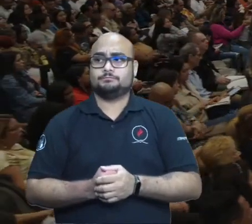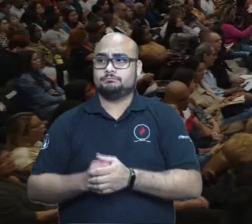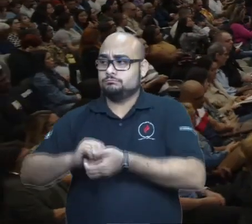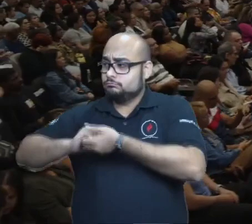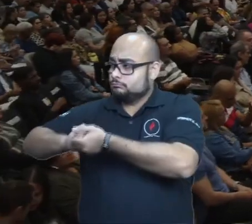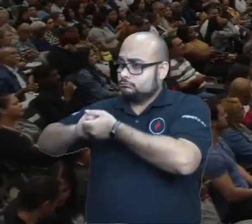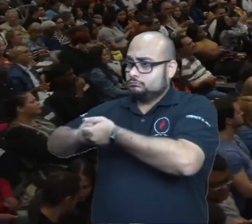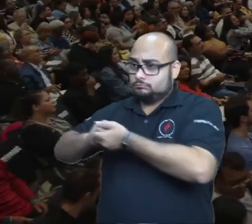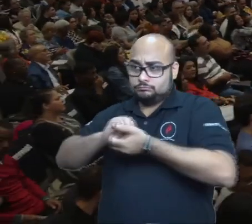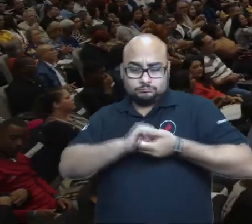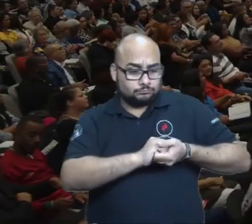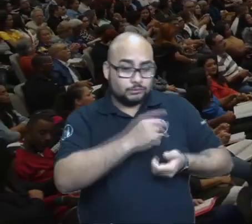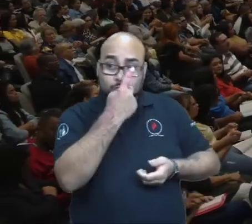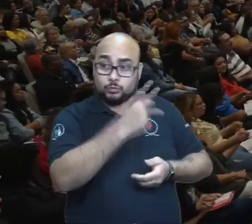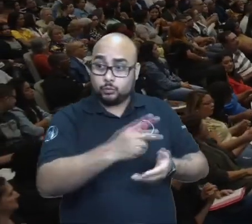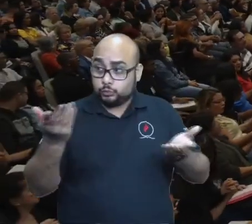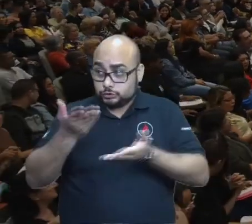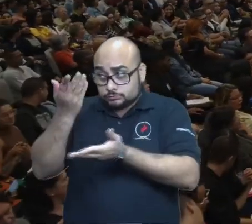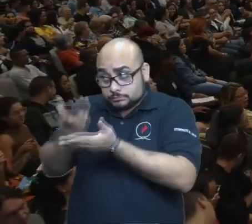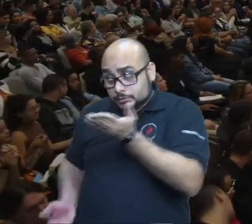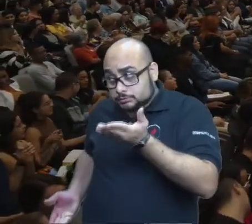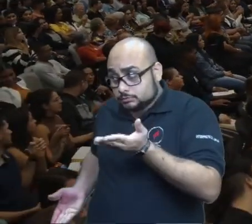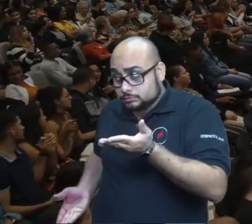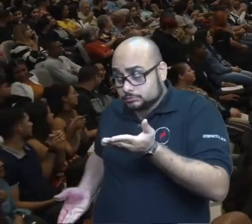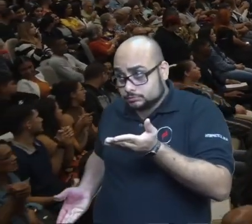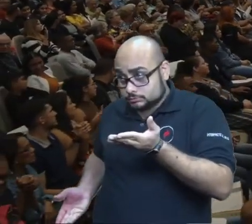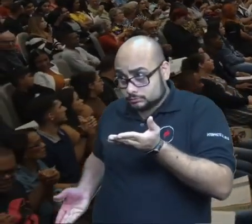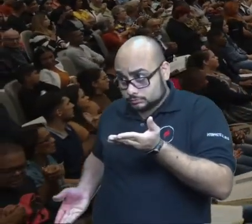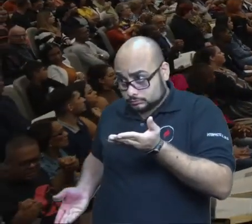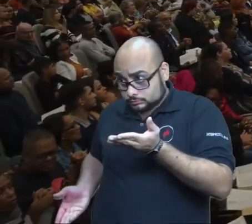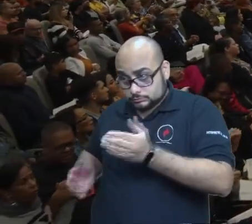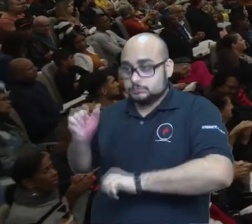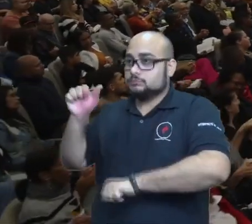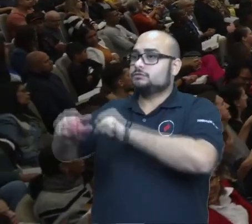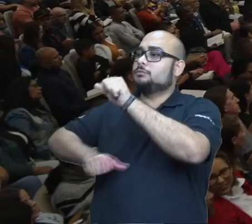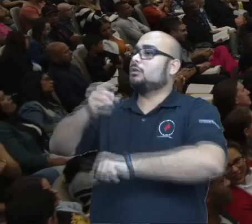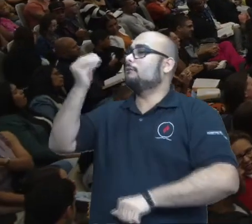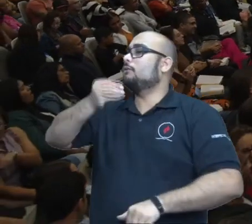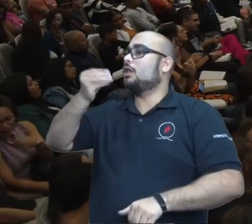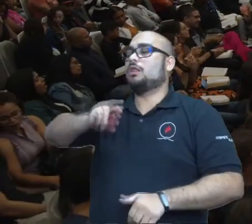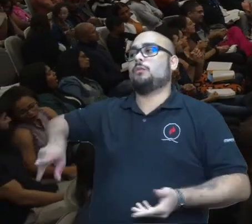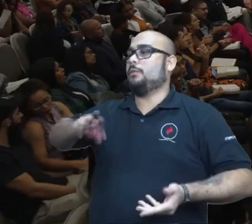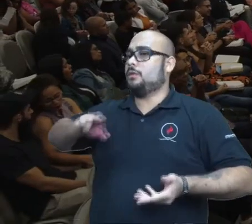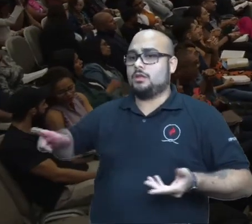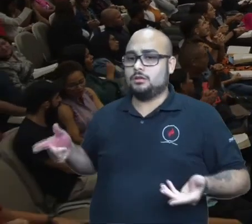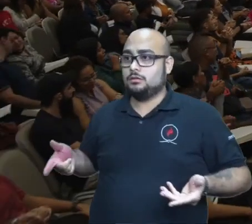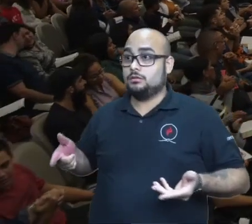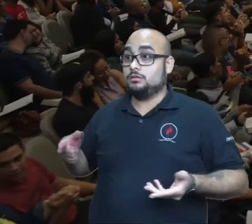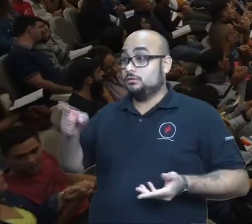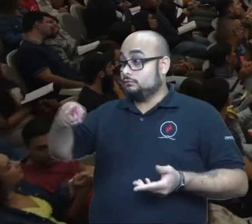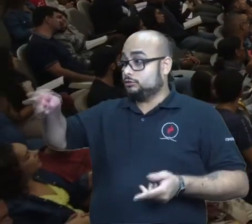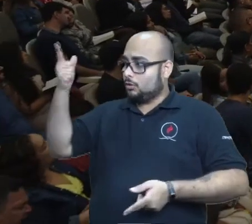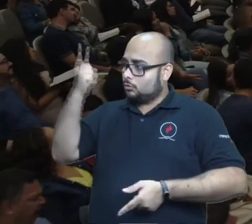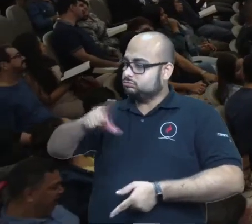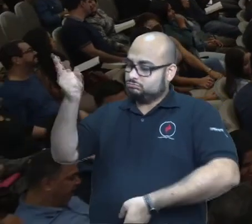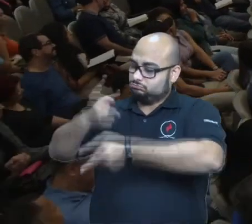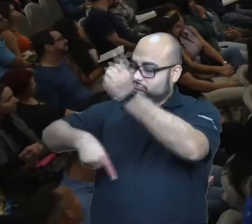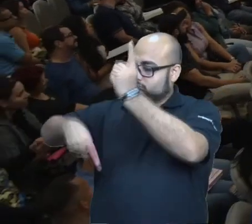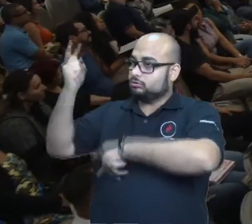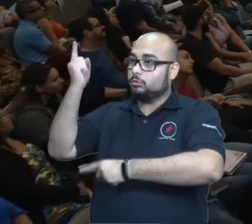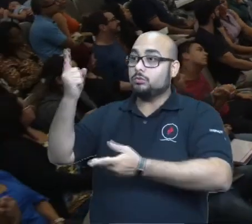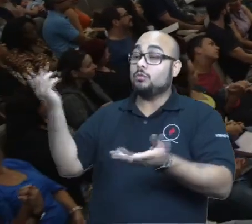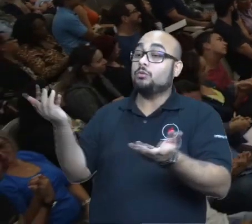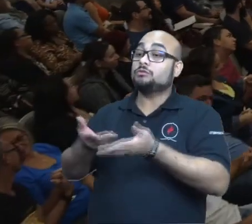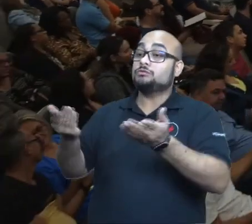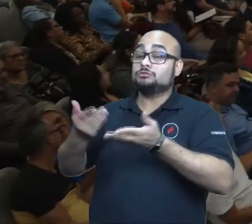essa perda não vai te enfraquecer não você vai dar volta por cima nessa situação e o que é ai